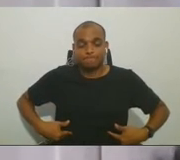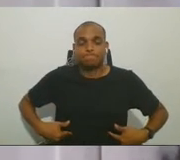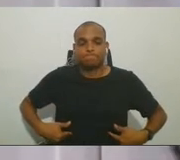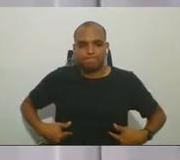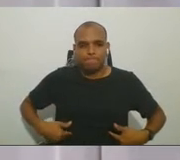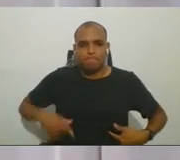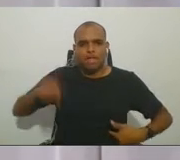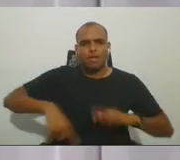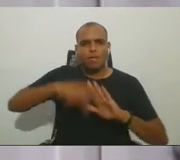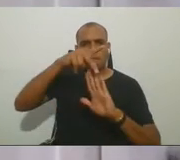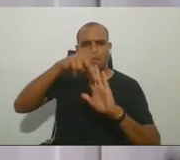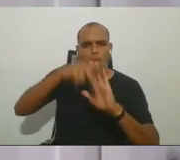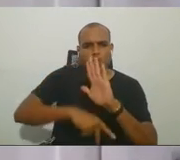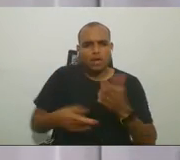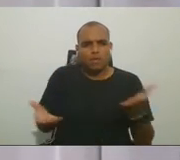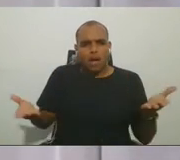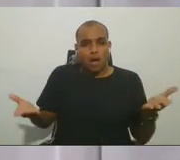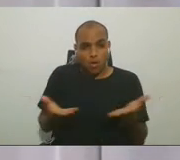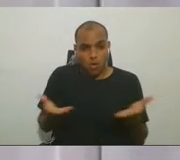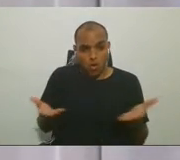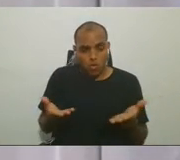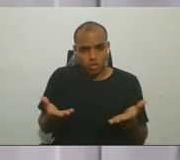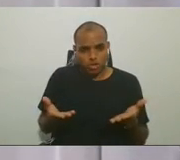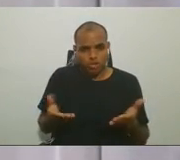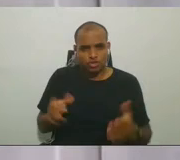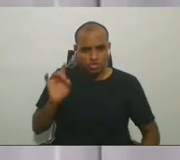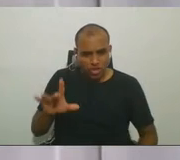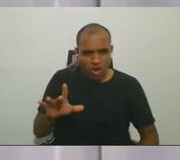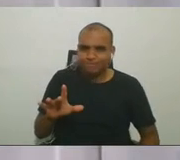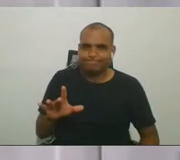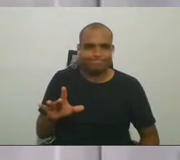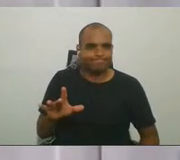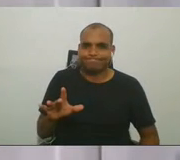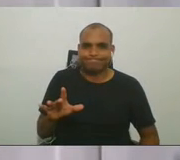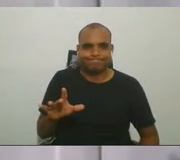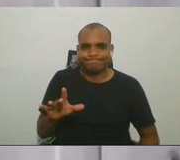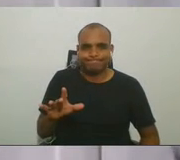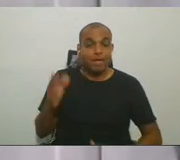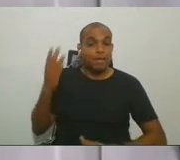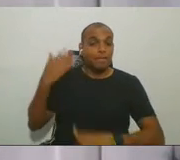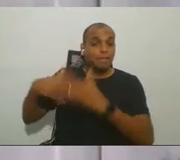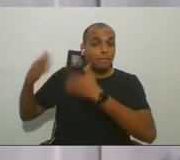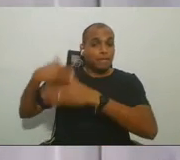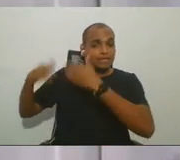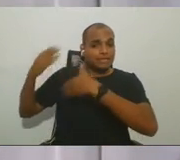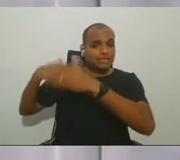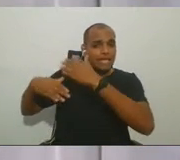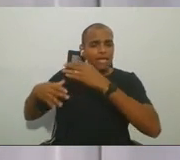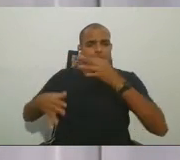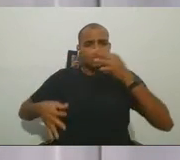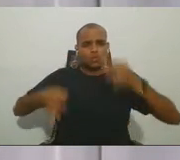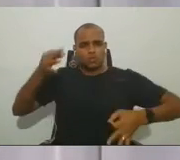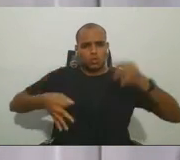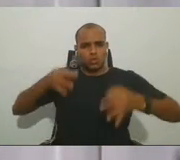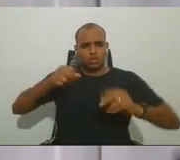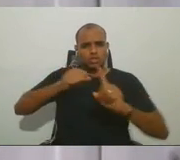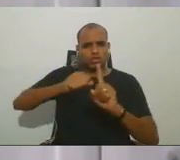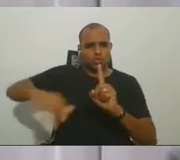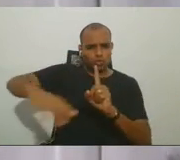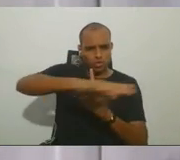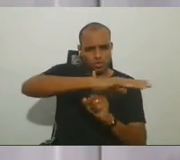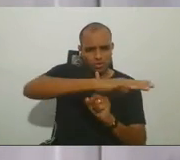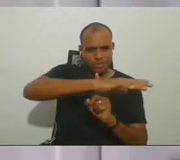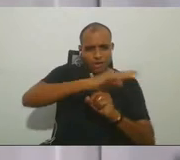Esse programa hoje não é suficiente. No passado, a justiça social estava